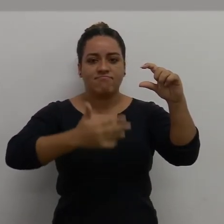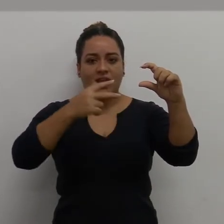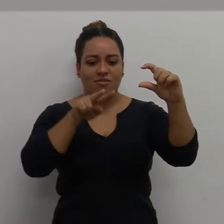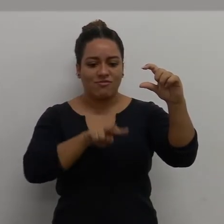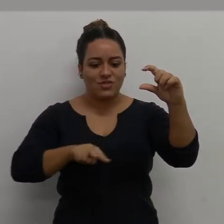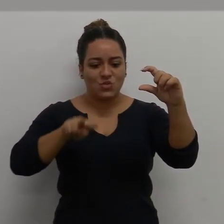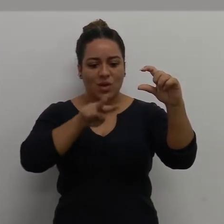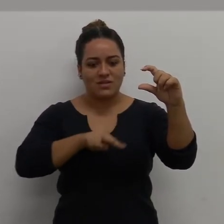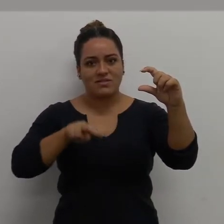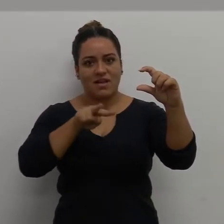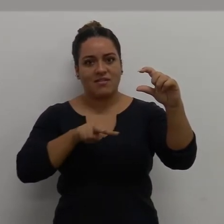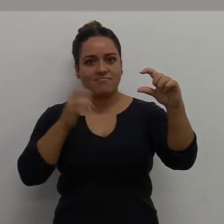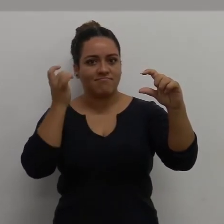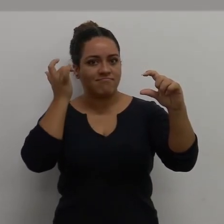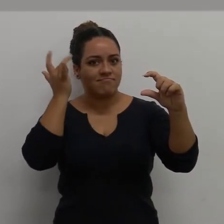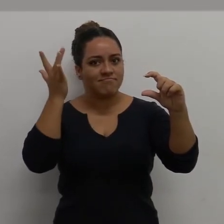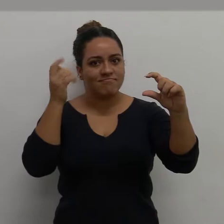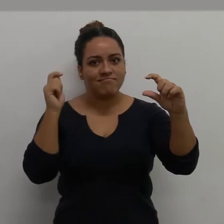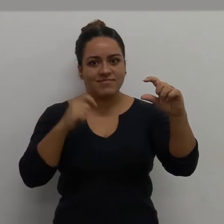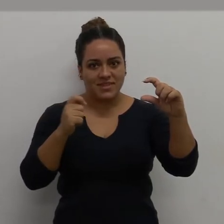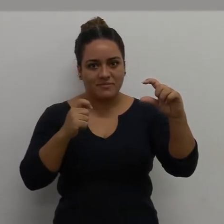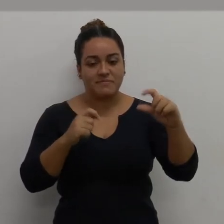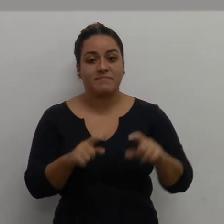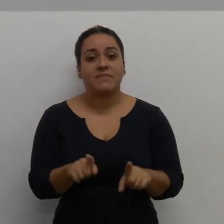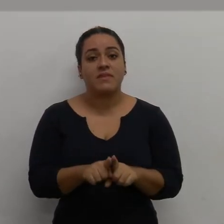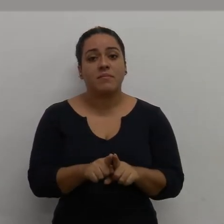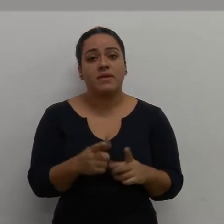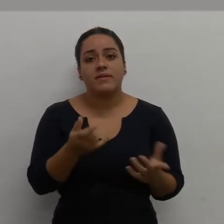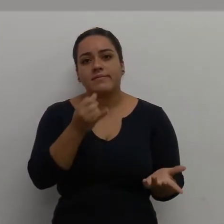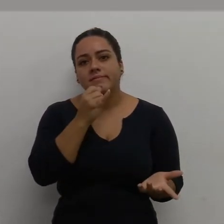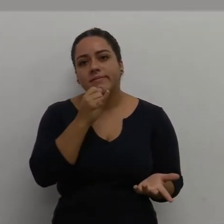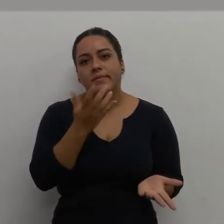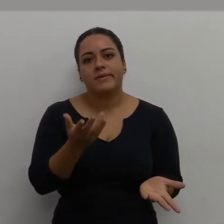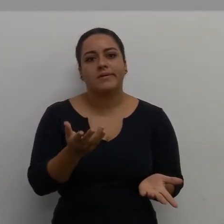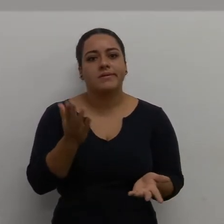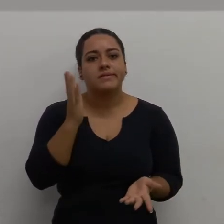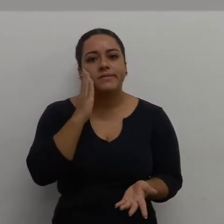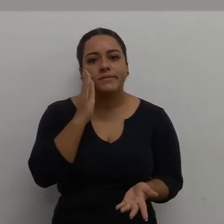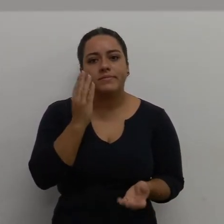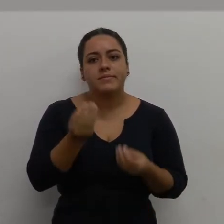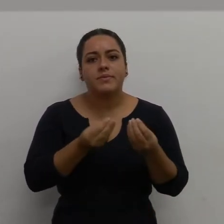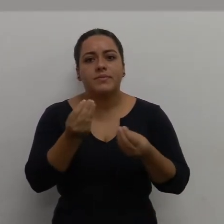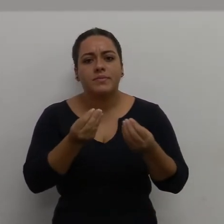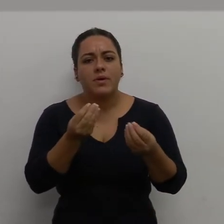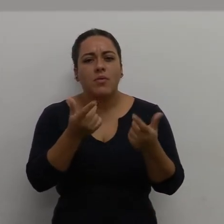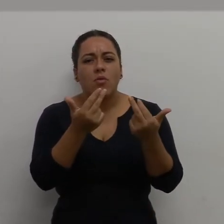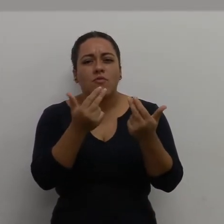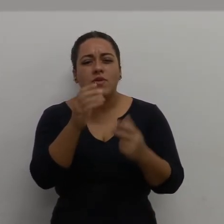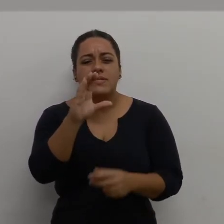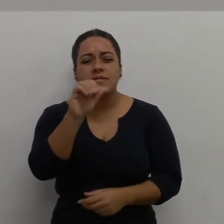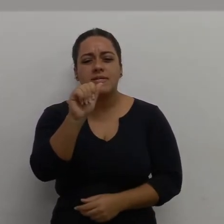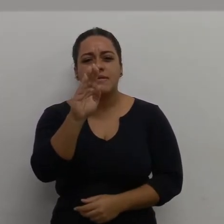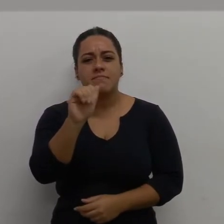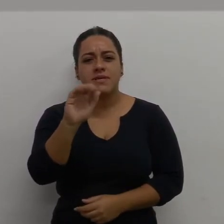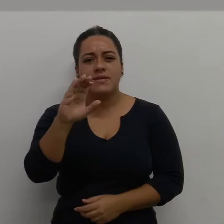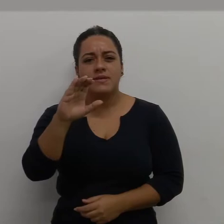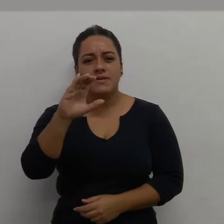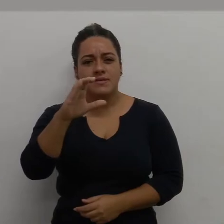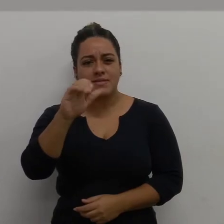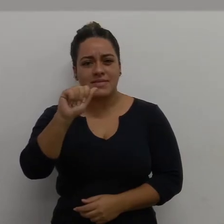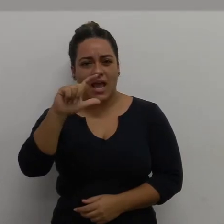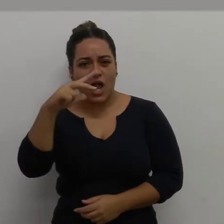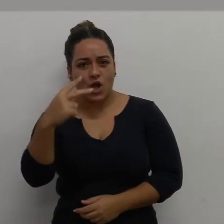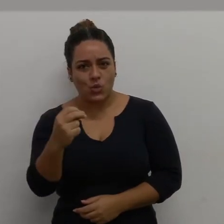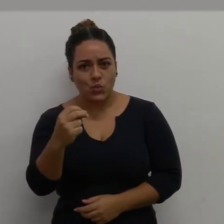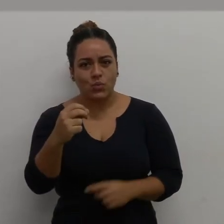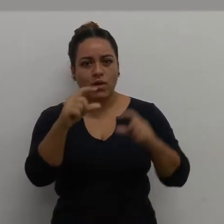né? Eu consigo visualizar uma planilha muito extensa, muito longa. É onde eu tenho. Esse aqui vai ser como uma espécie de cabeçalho, né? Onde eu